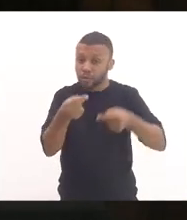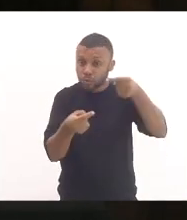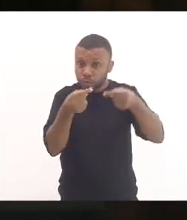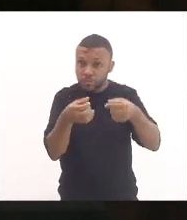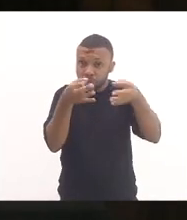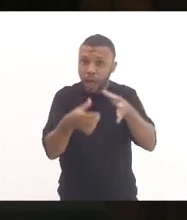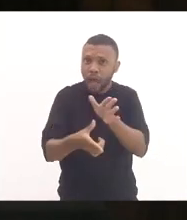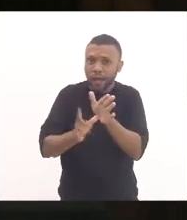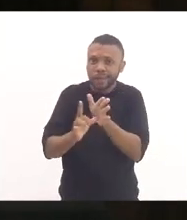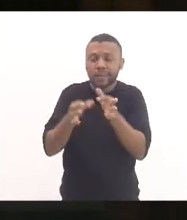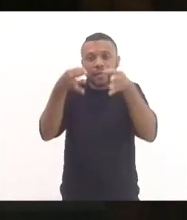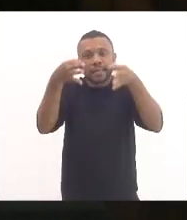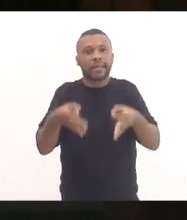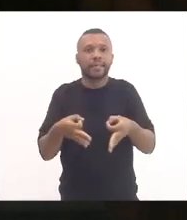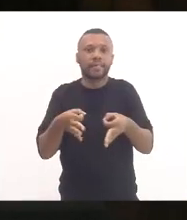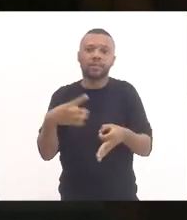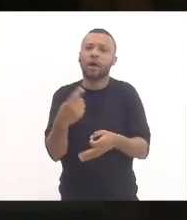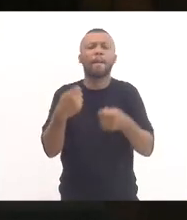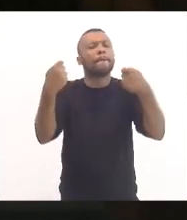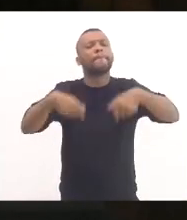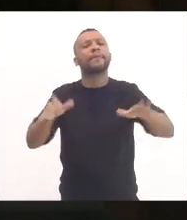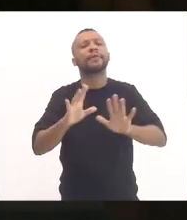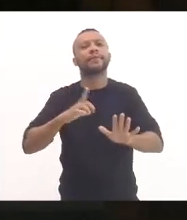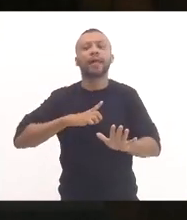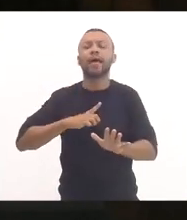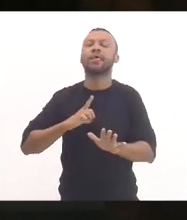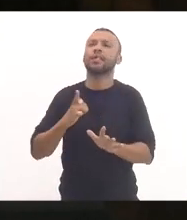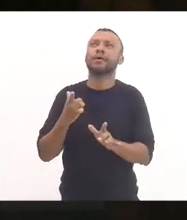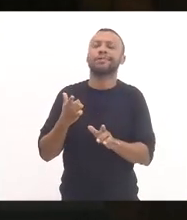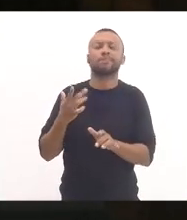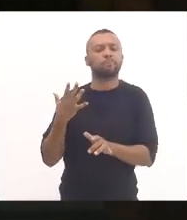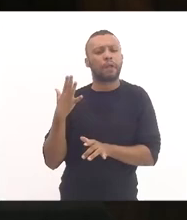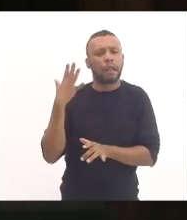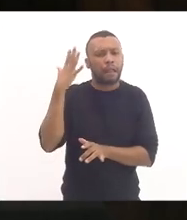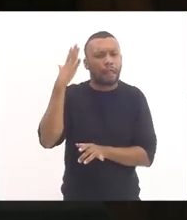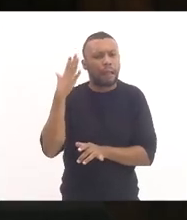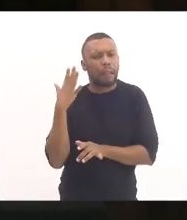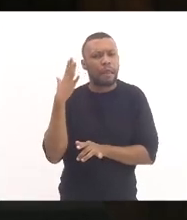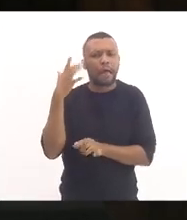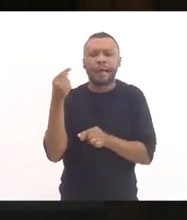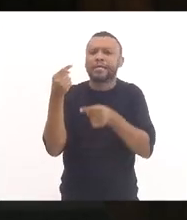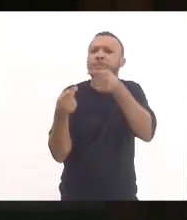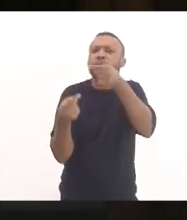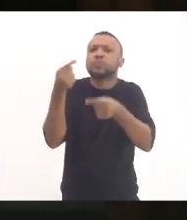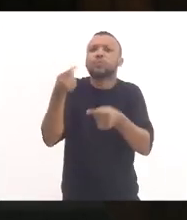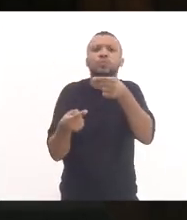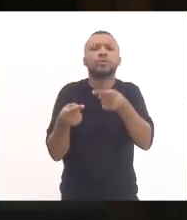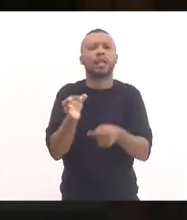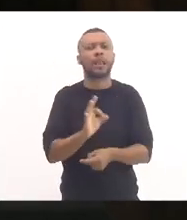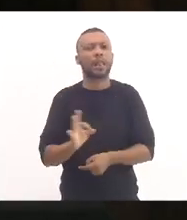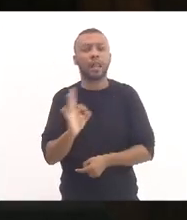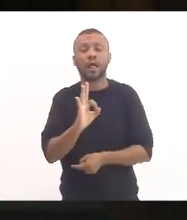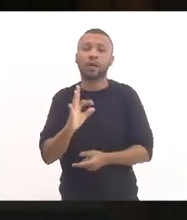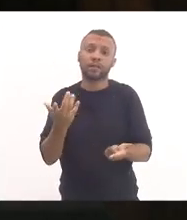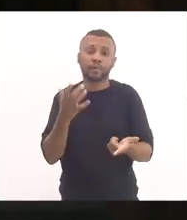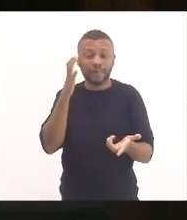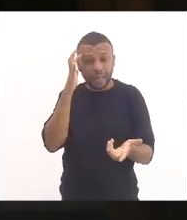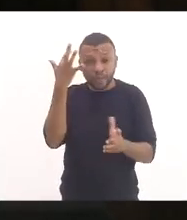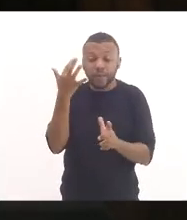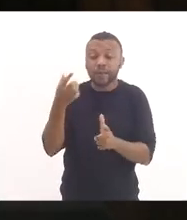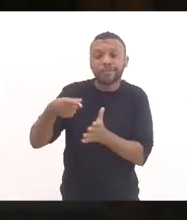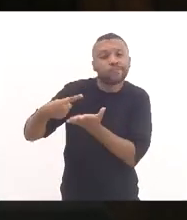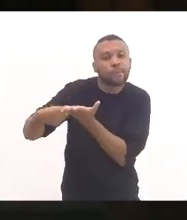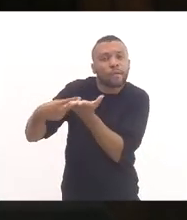discutido anteriormente certamente a gente não precisava passar por esse desgaste aqui na alerj desnecessário a gente teria que resolver isso